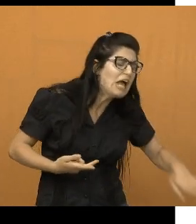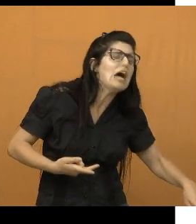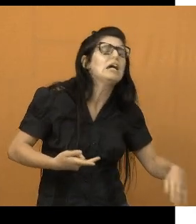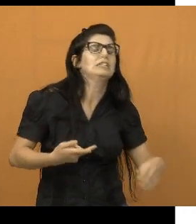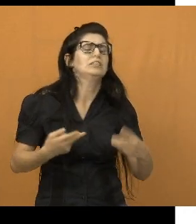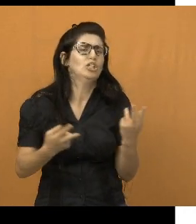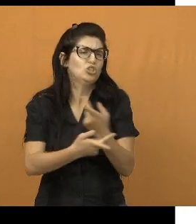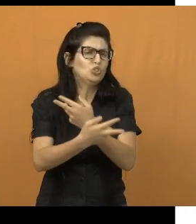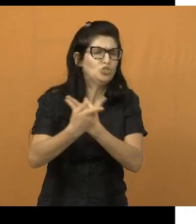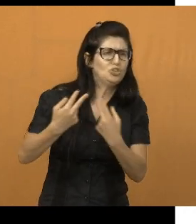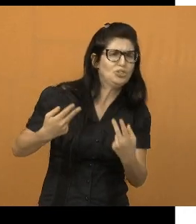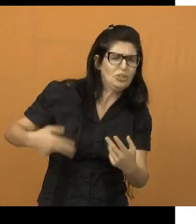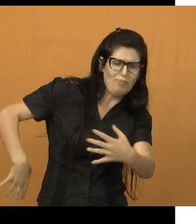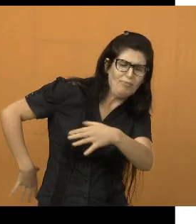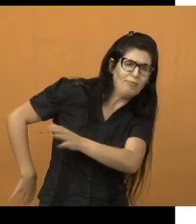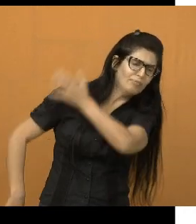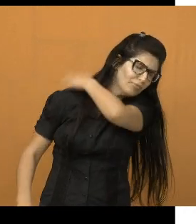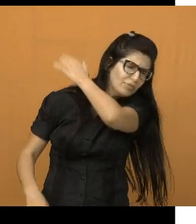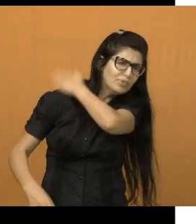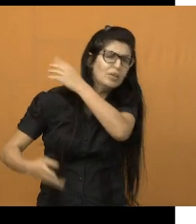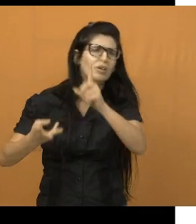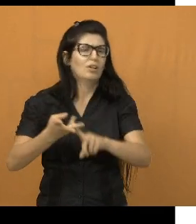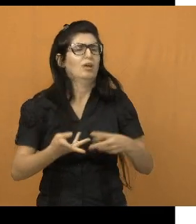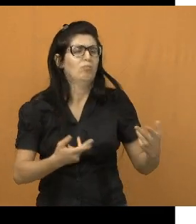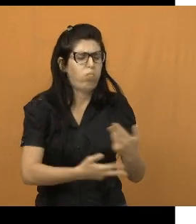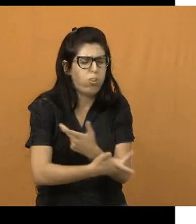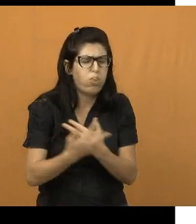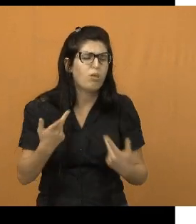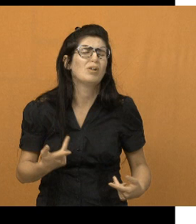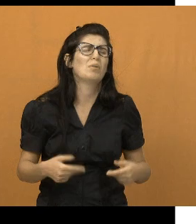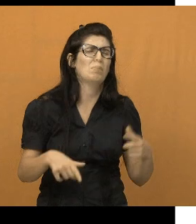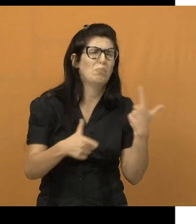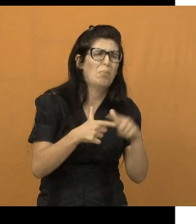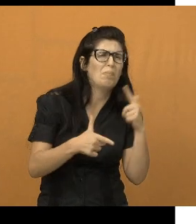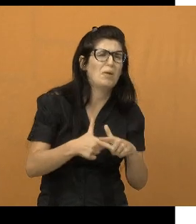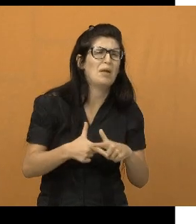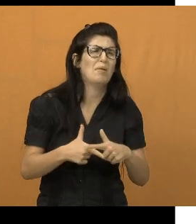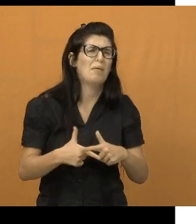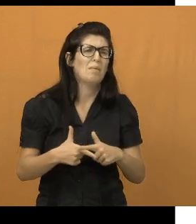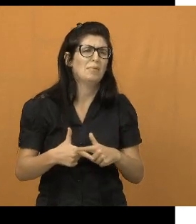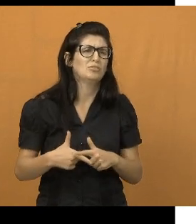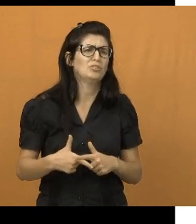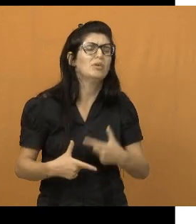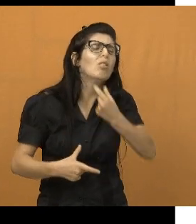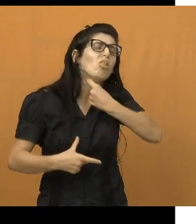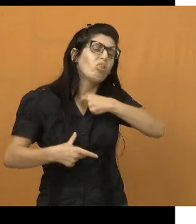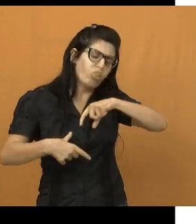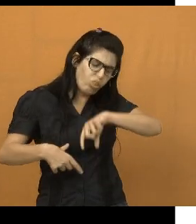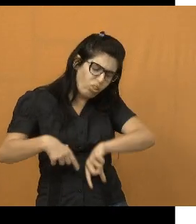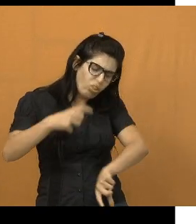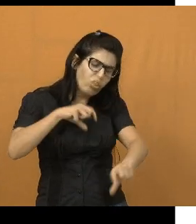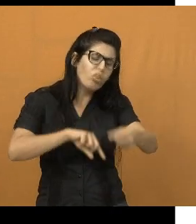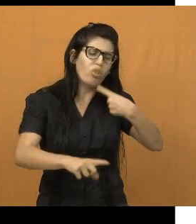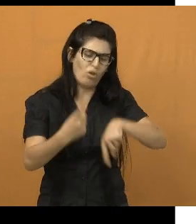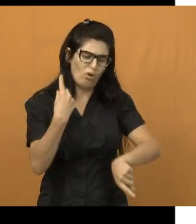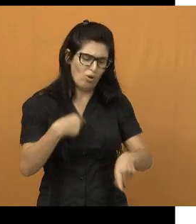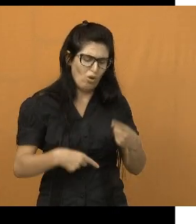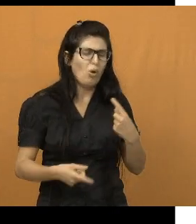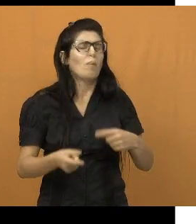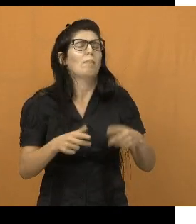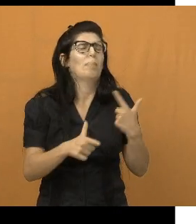vascular, eletrocardiograma, endocrinologista, gastroenterologista, ginecologia,